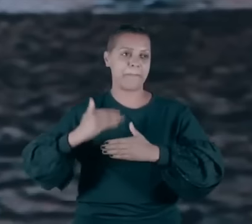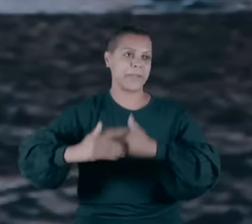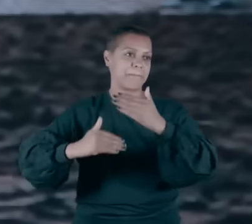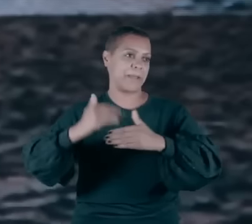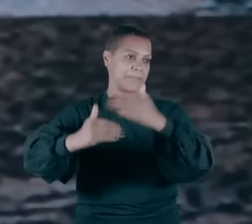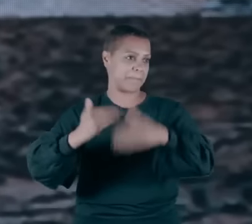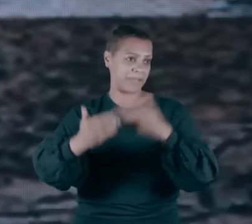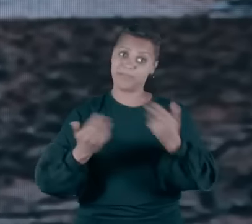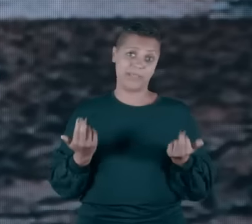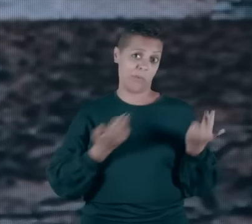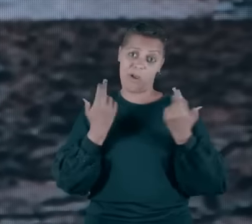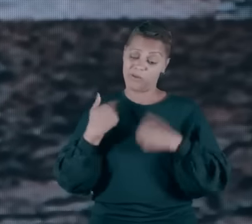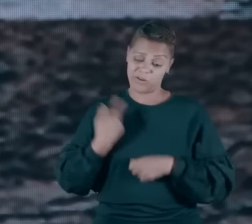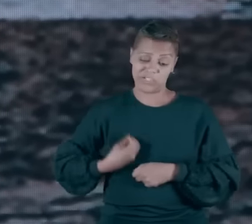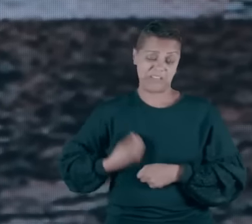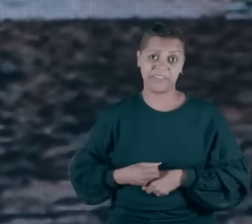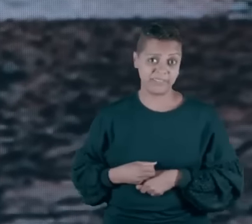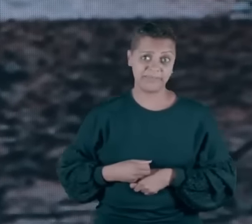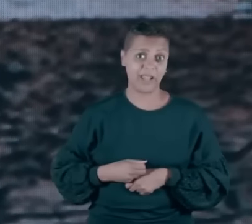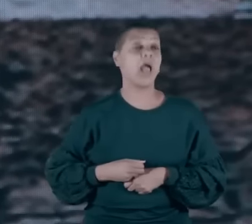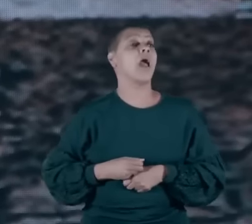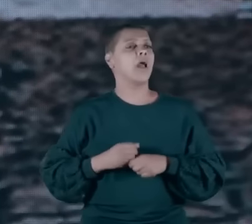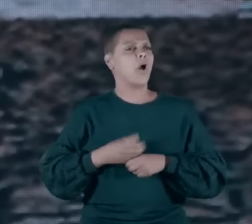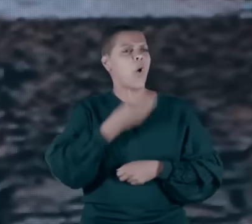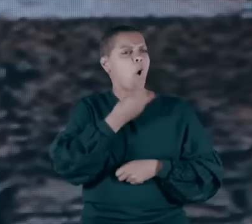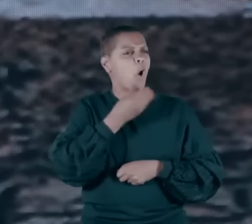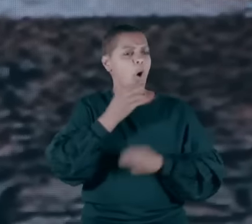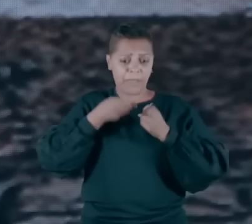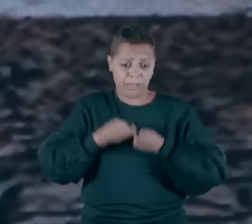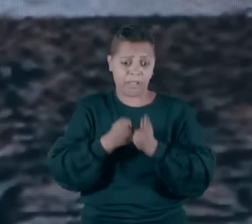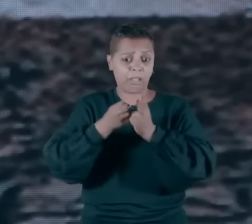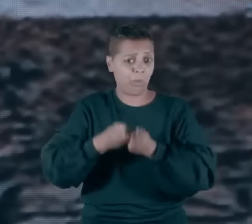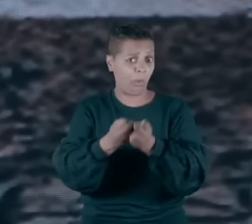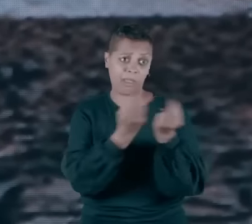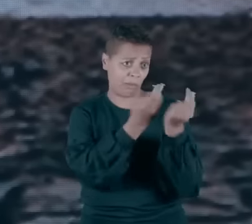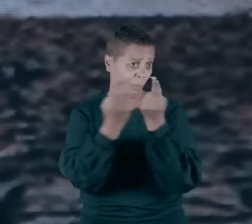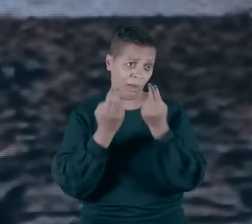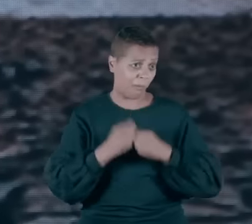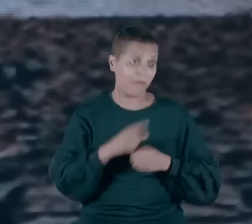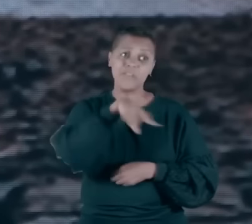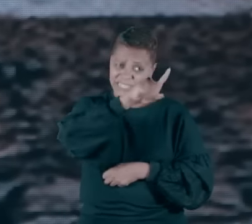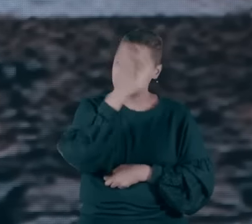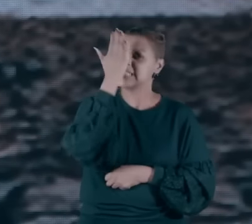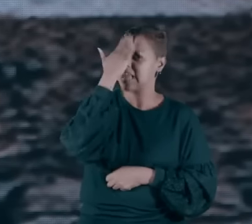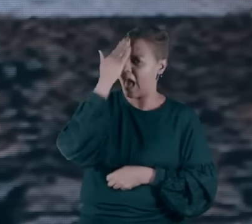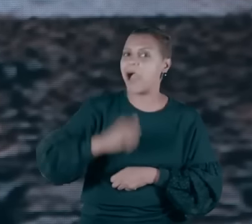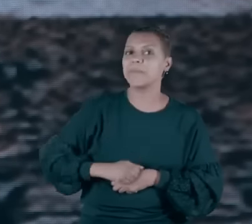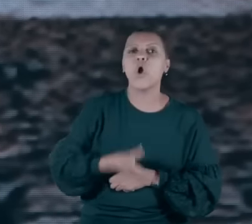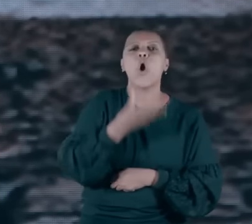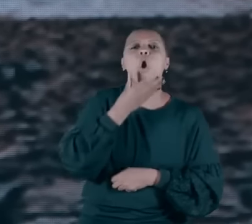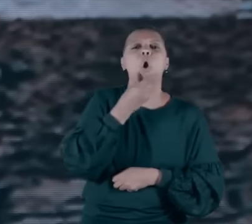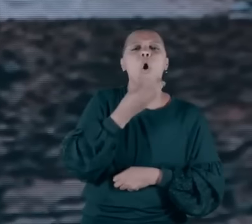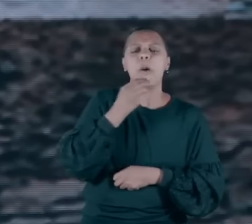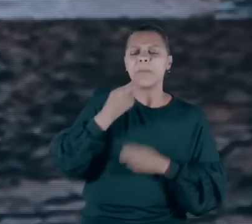relação à nossa fé o mesmo aconteceu com Noé Noé todo mundo sabe né que Noé foi o homem que